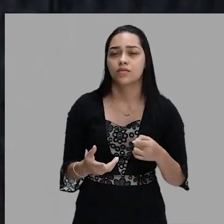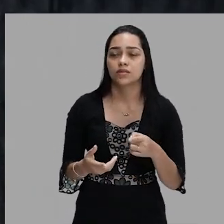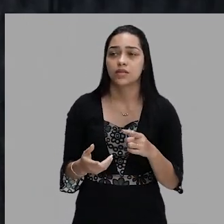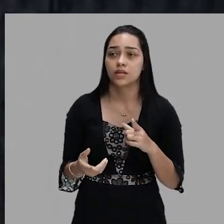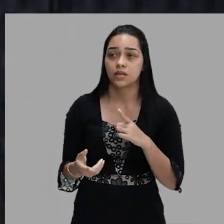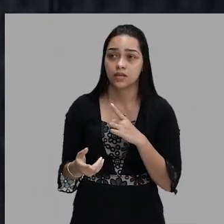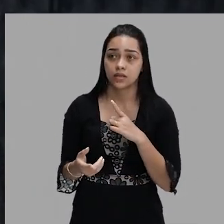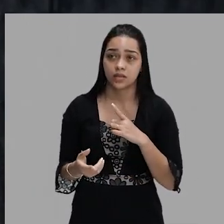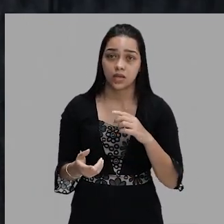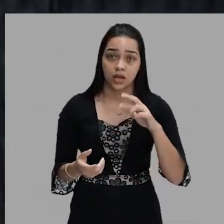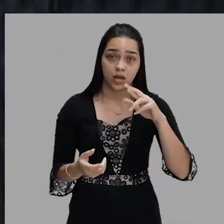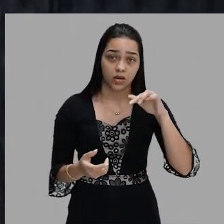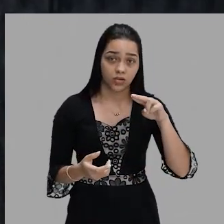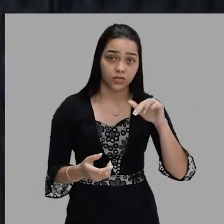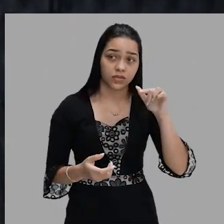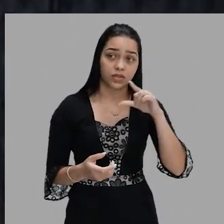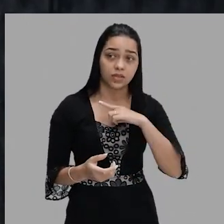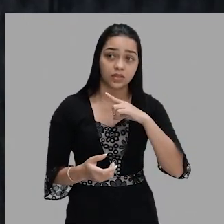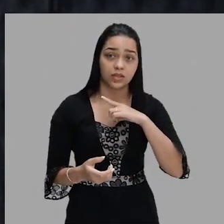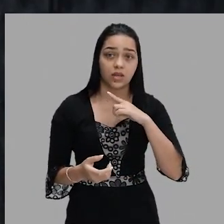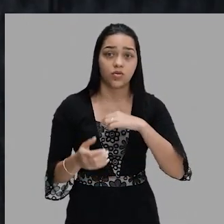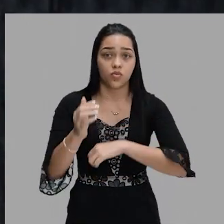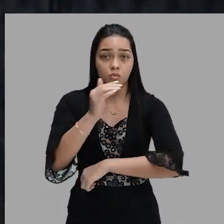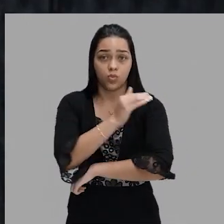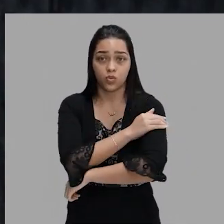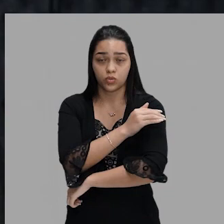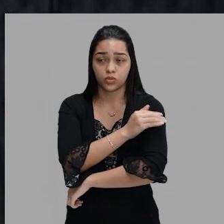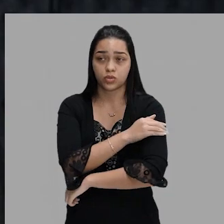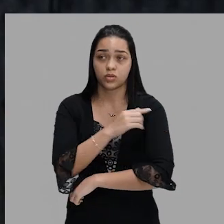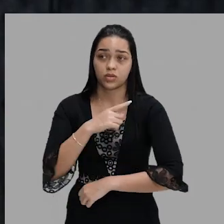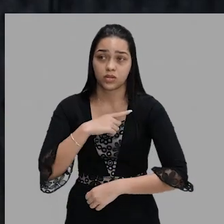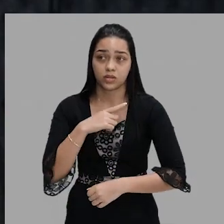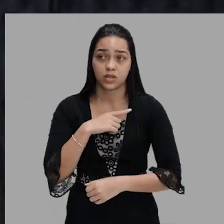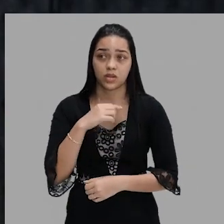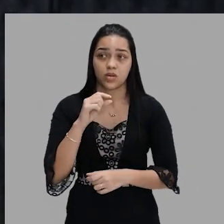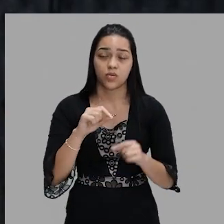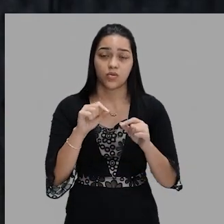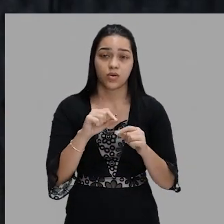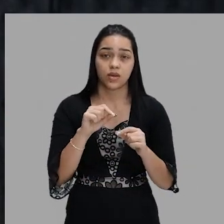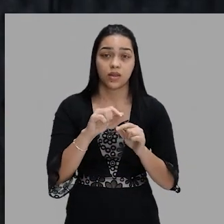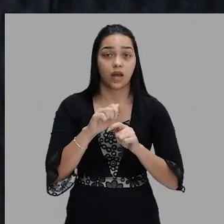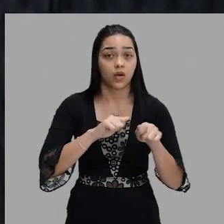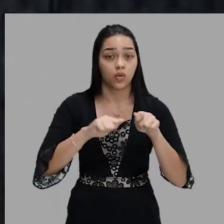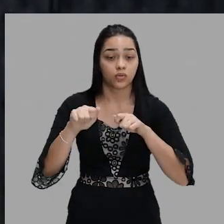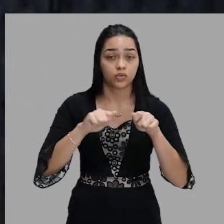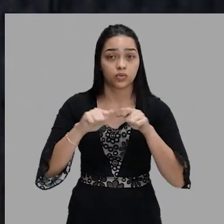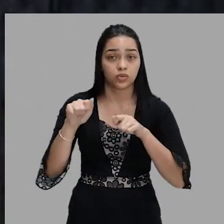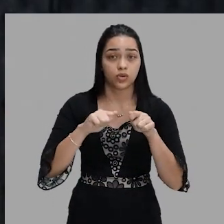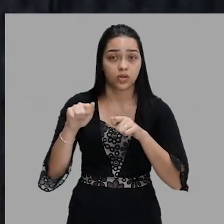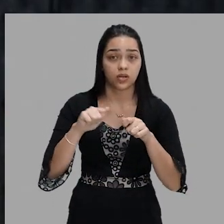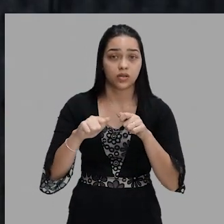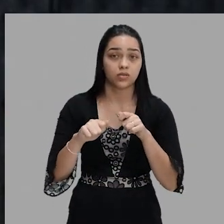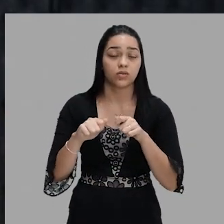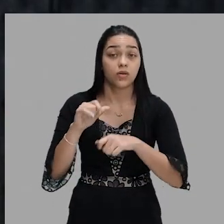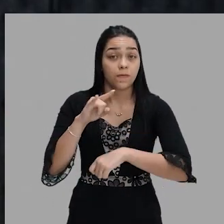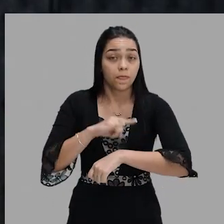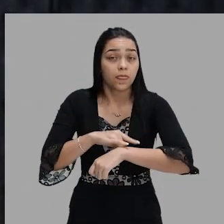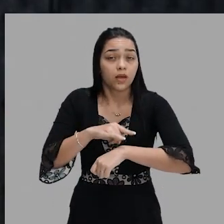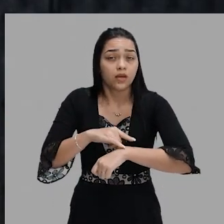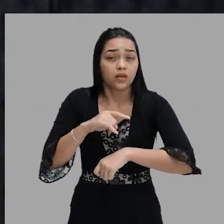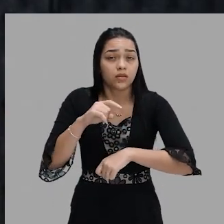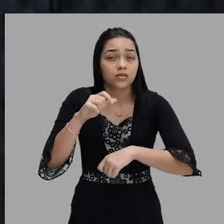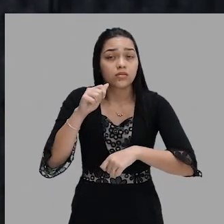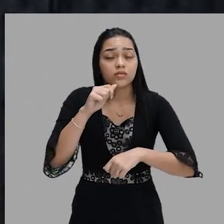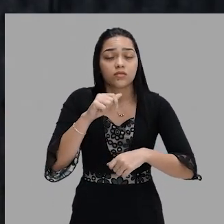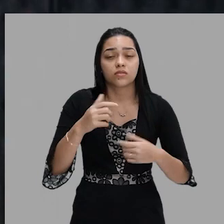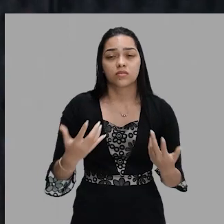você segura a urina porque você tem ali o músculo esfíncter que está controlando a passagem dessa urina.